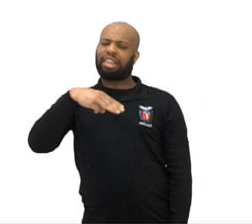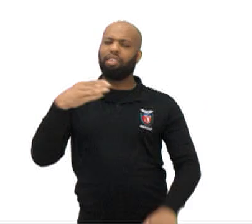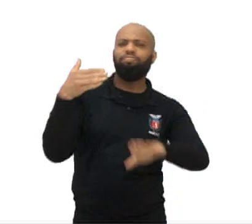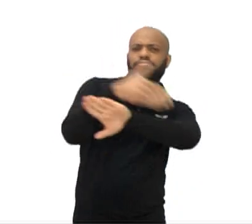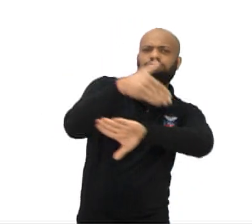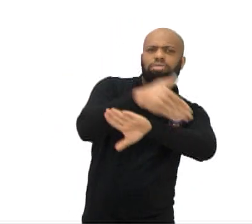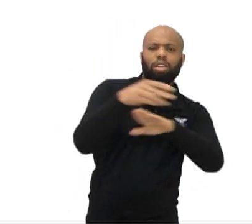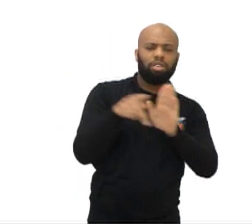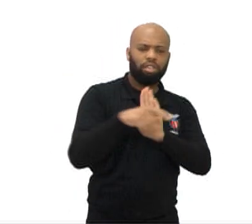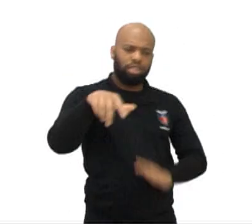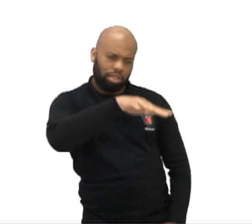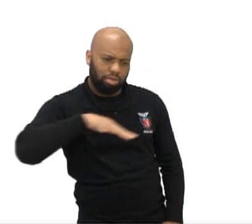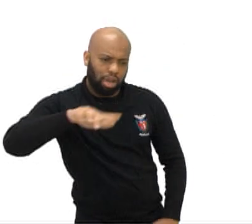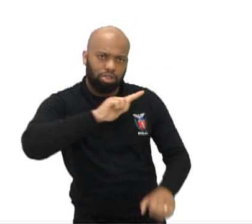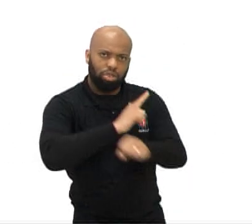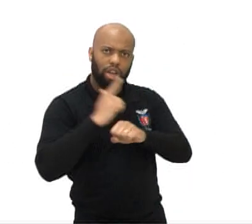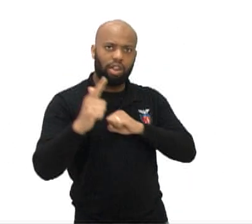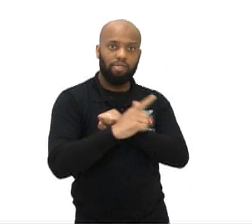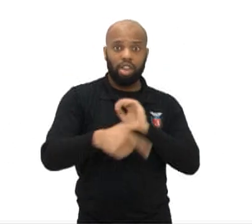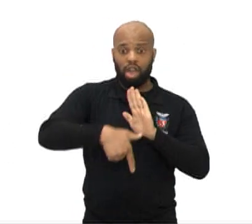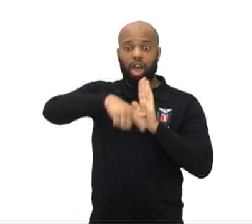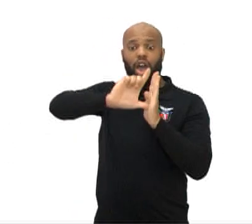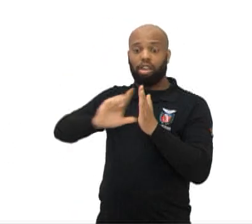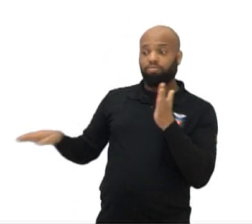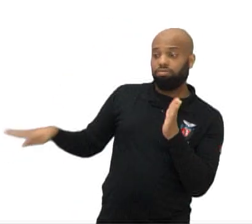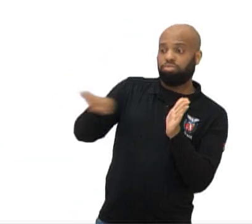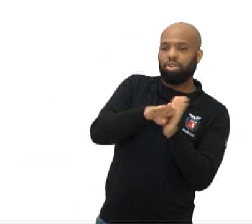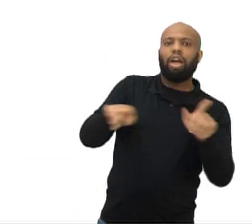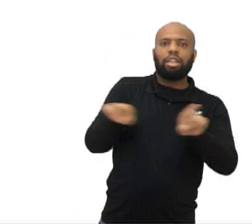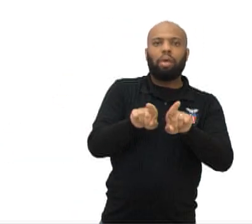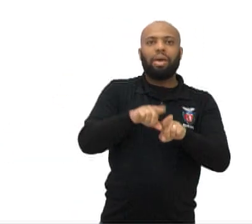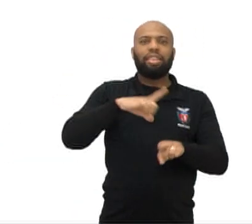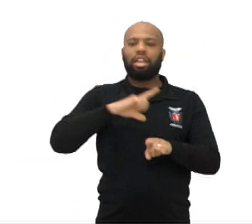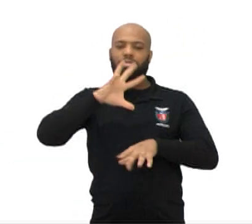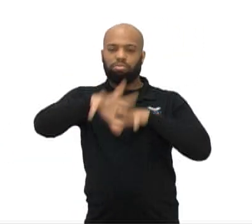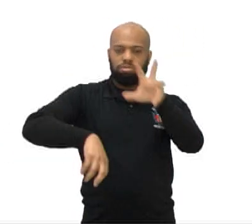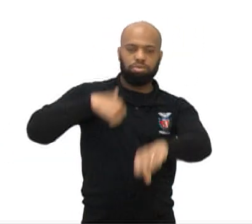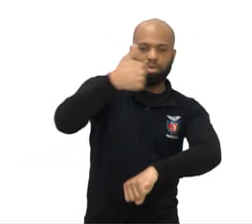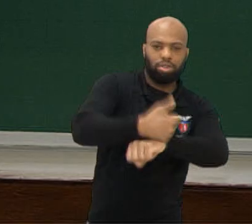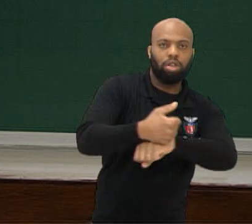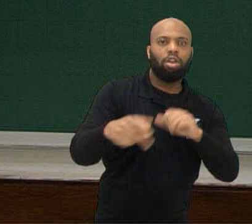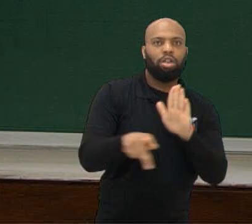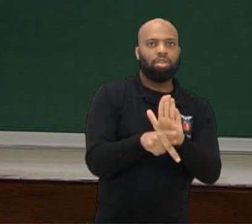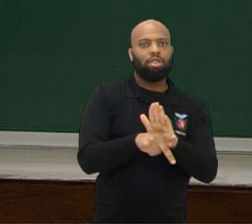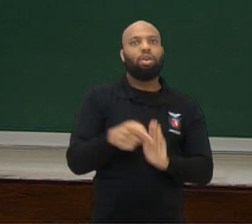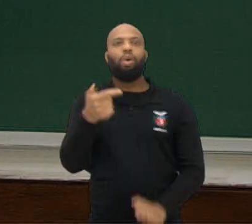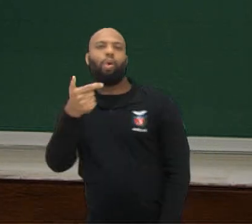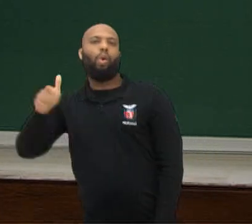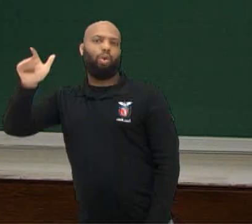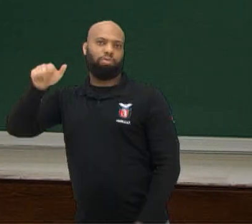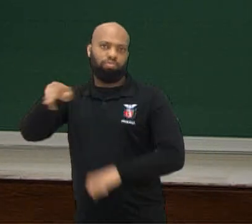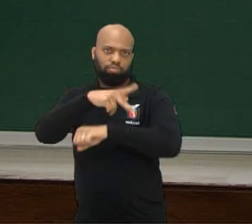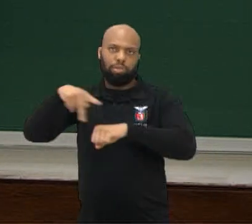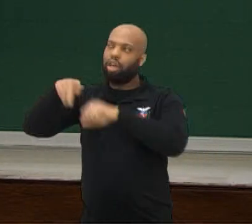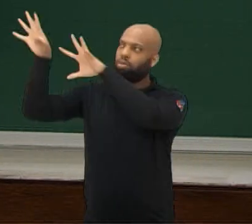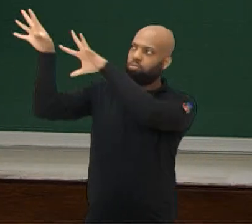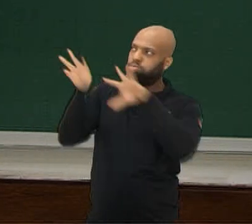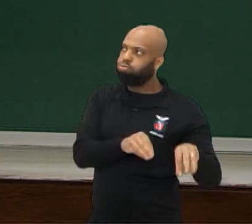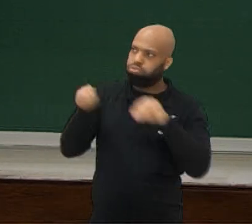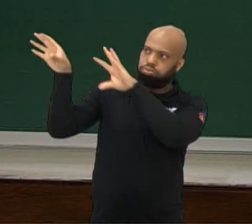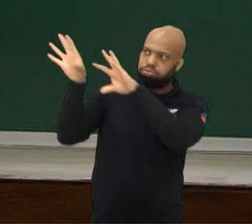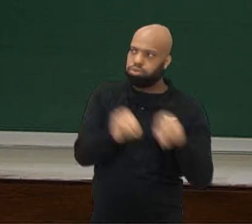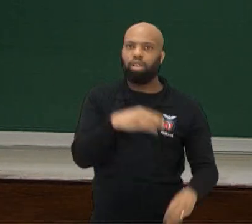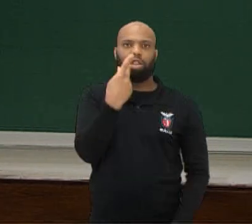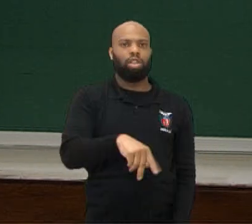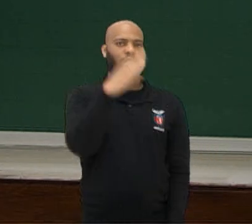espaço geográfico antes da chegada ou até a chegada dos colonizadores, dos povos imigrantes vindos de outras partes do